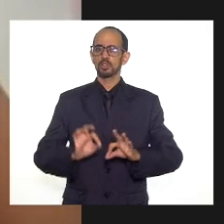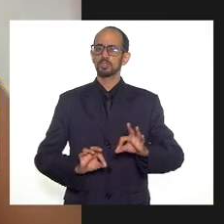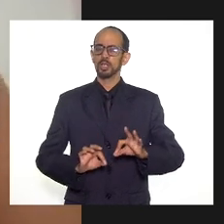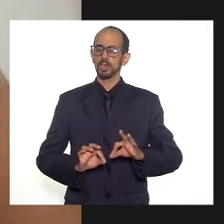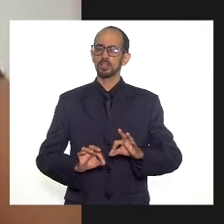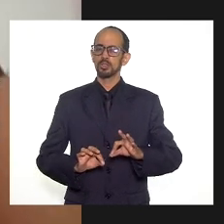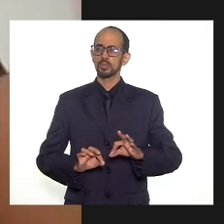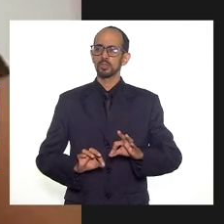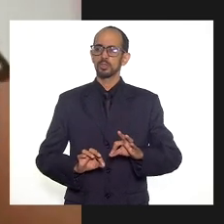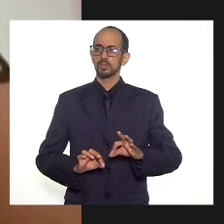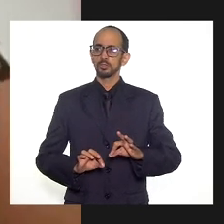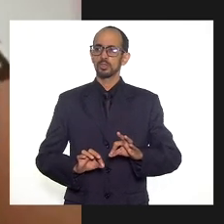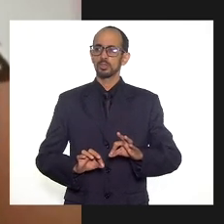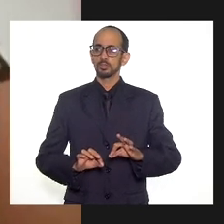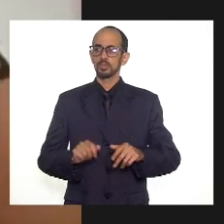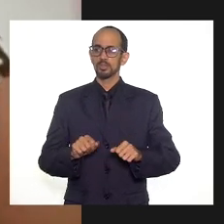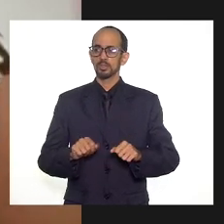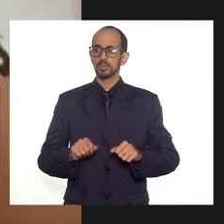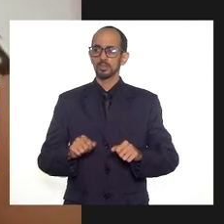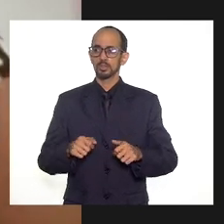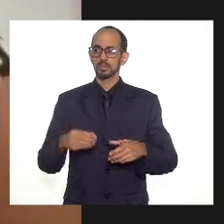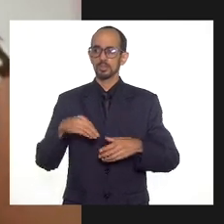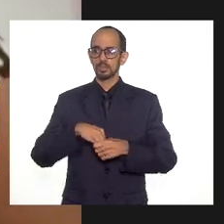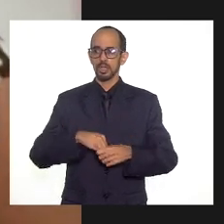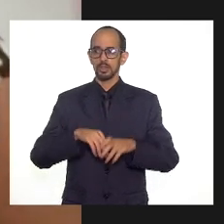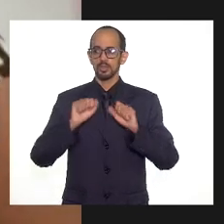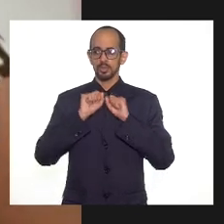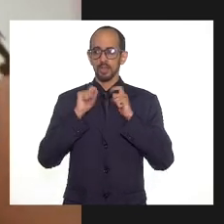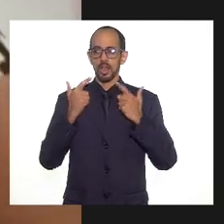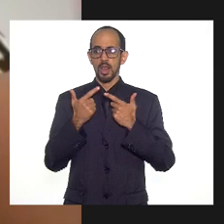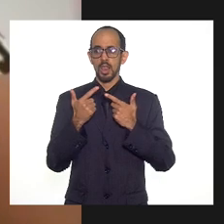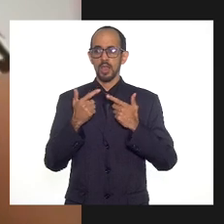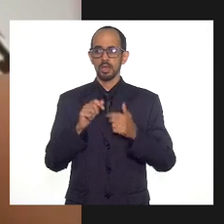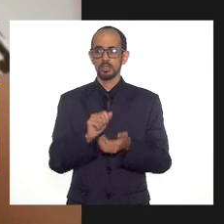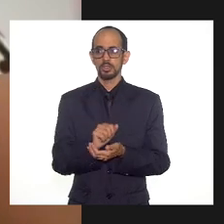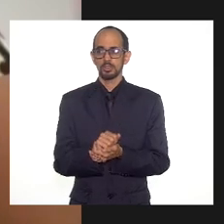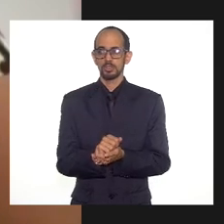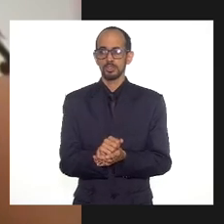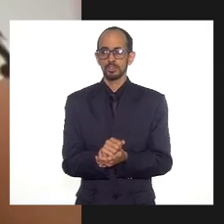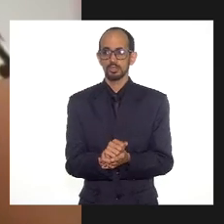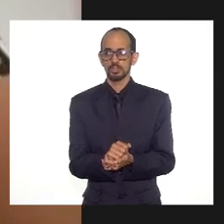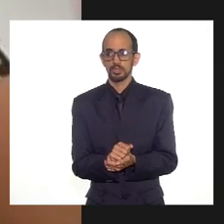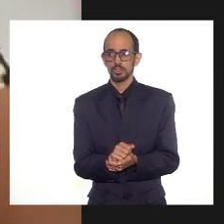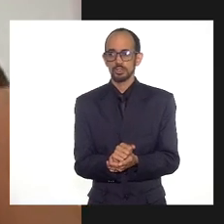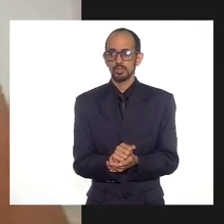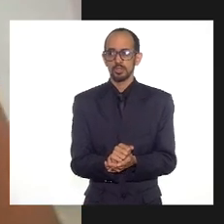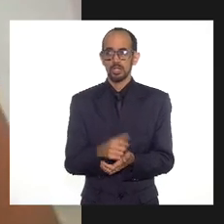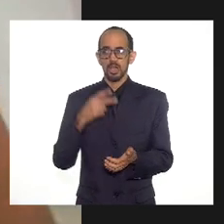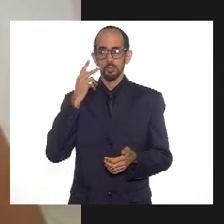o debate dentro dessa casa, na extensão para